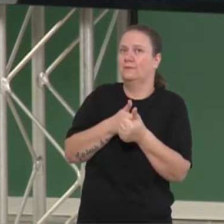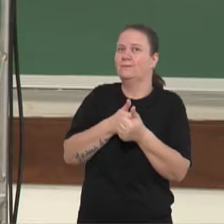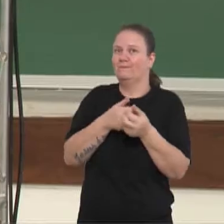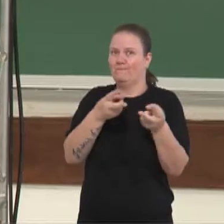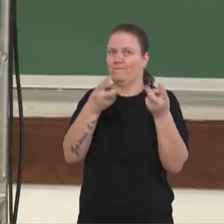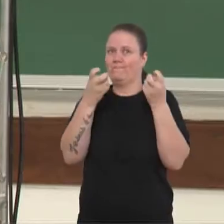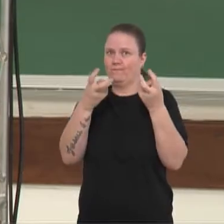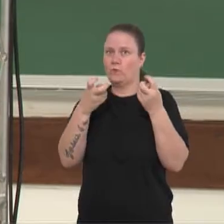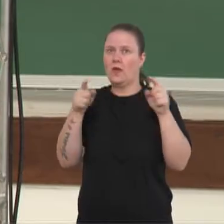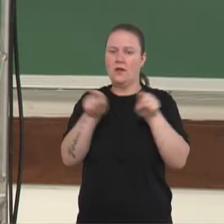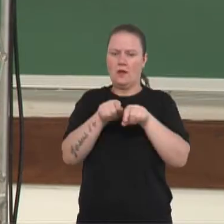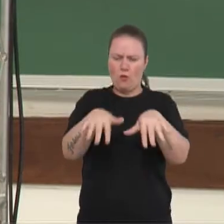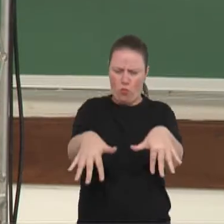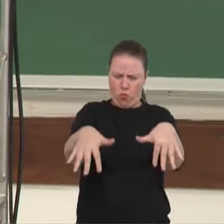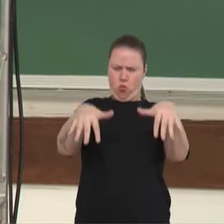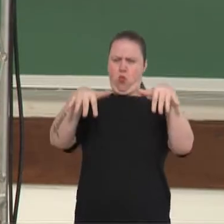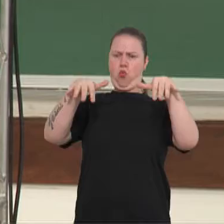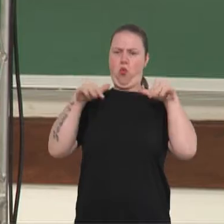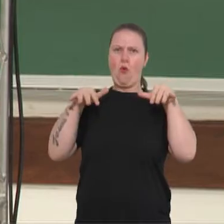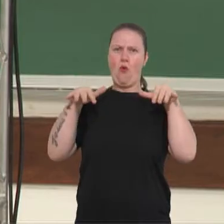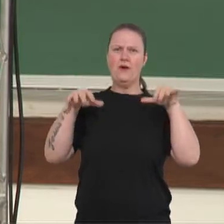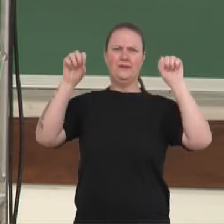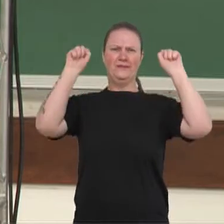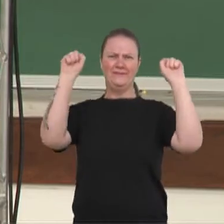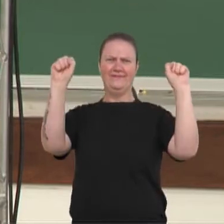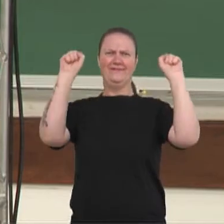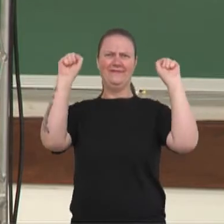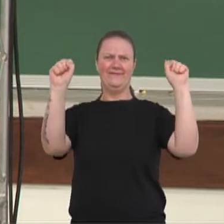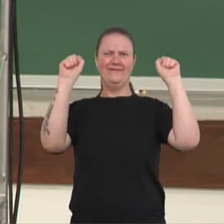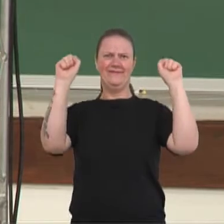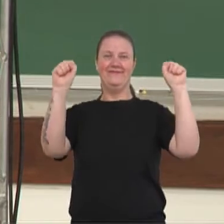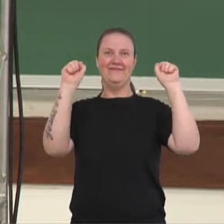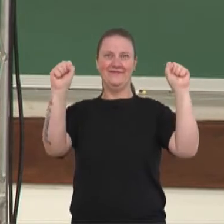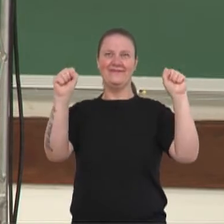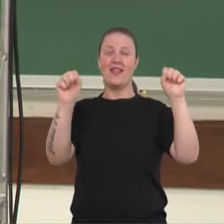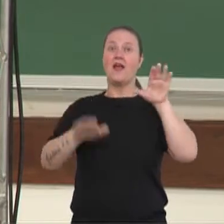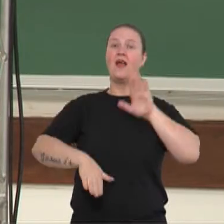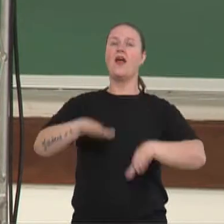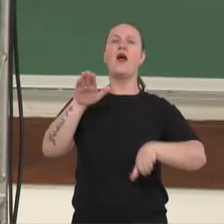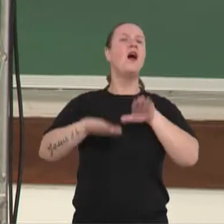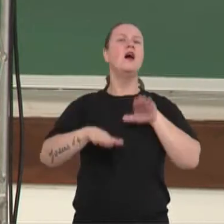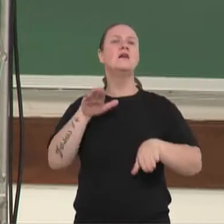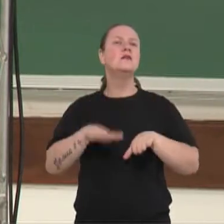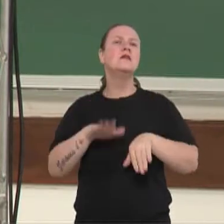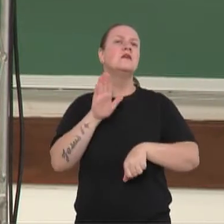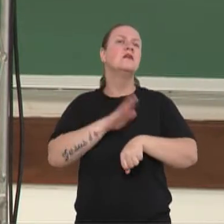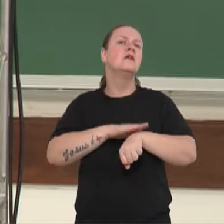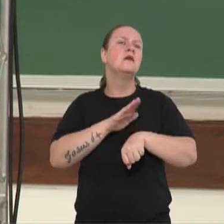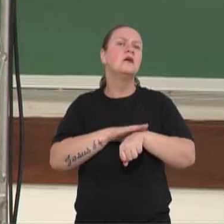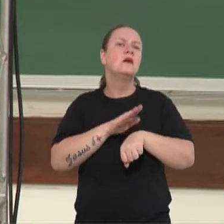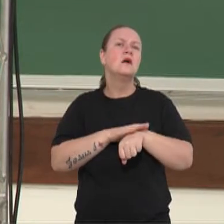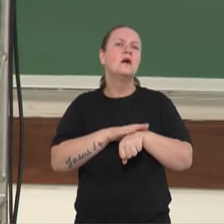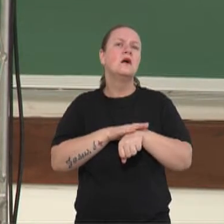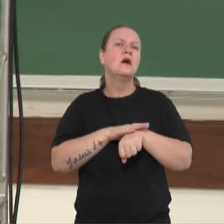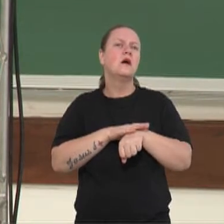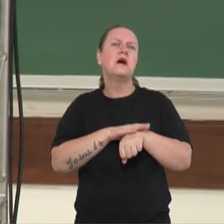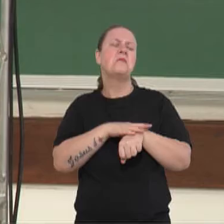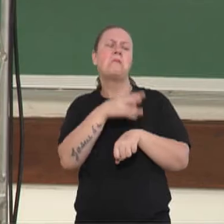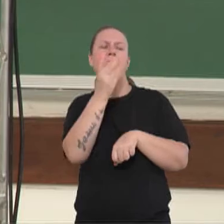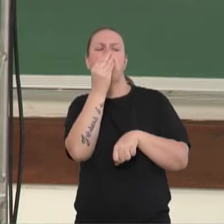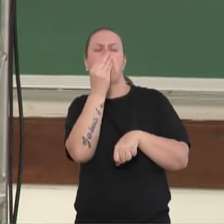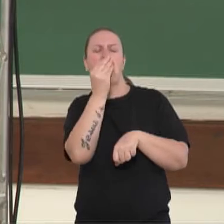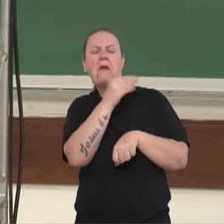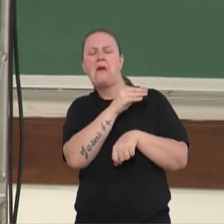ouvimos a torcida. A torcida, que é um elemento que às vezes, em algumas épocas, foi desconsiderada